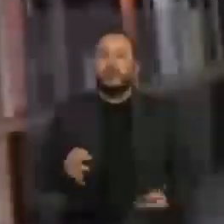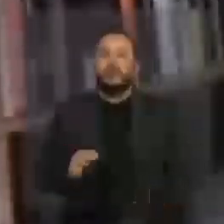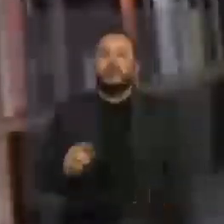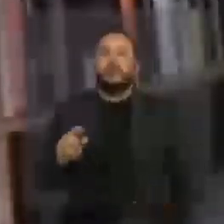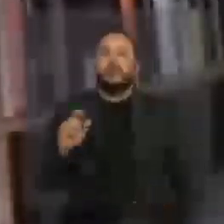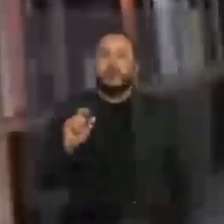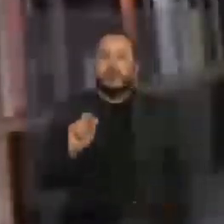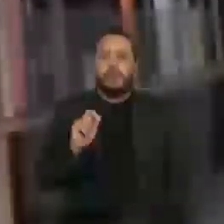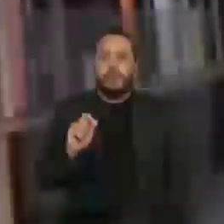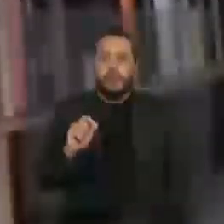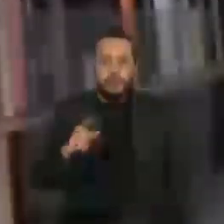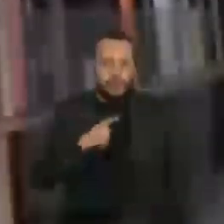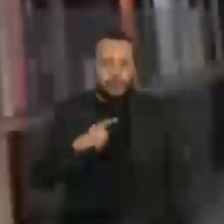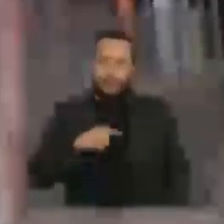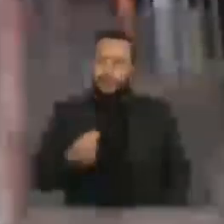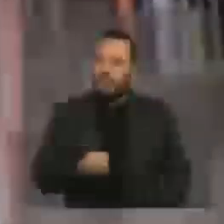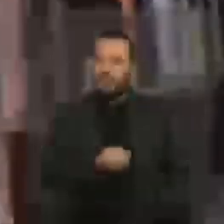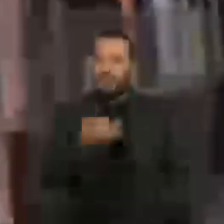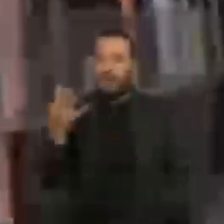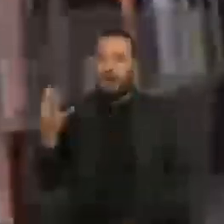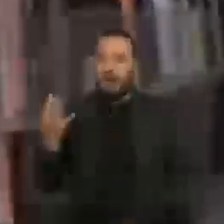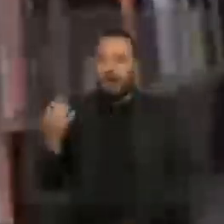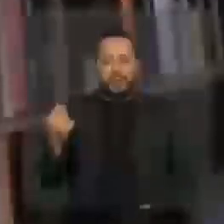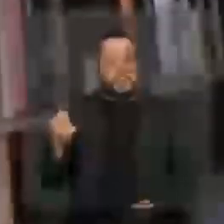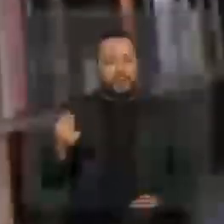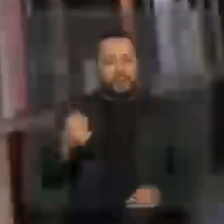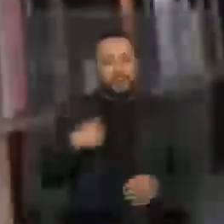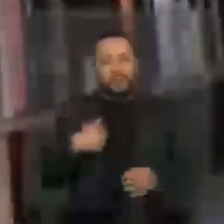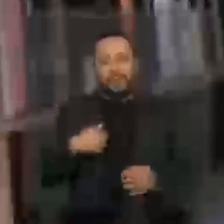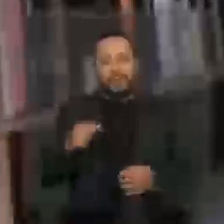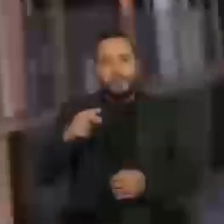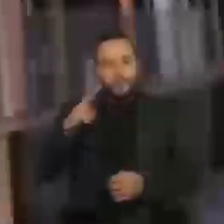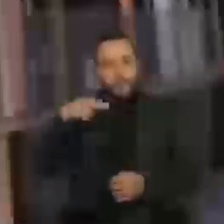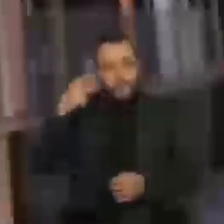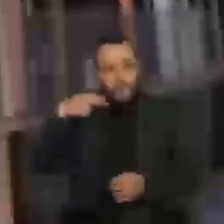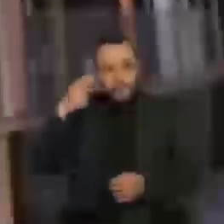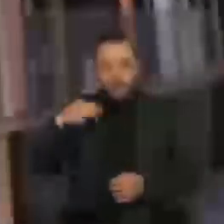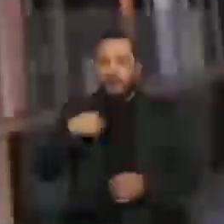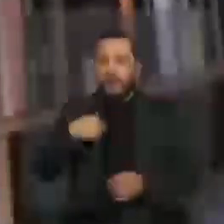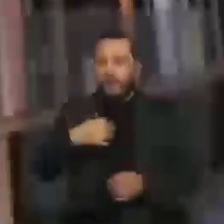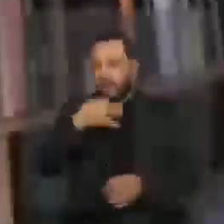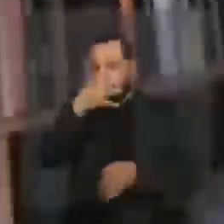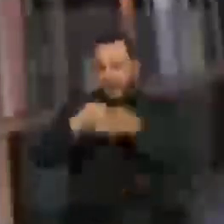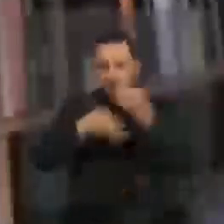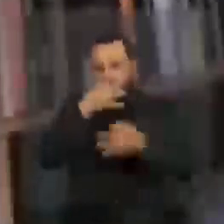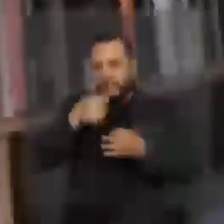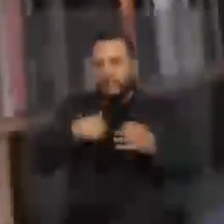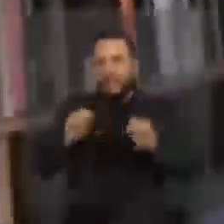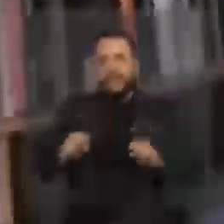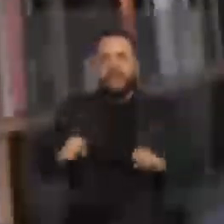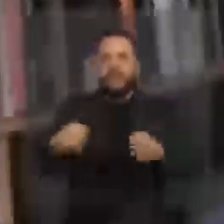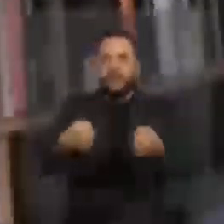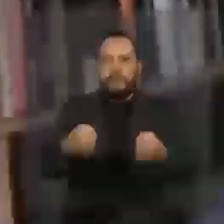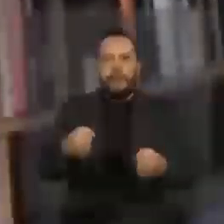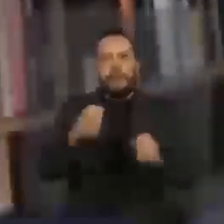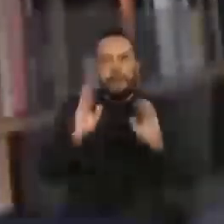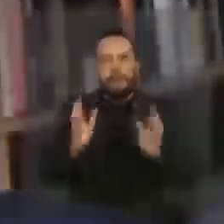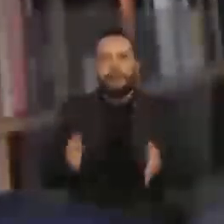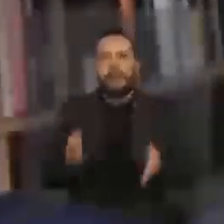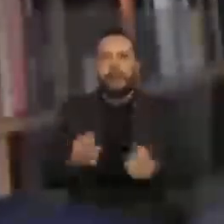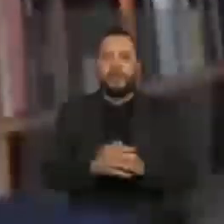foram inúmeros os vereadores, se é que não foram todos os vereadores, que se pronunciaram em defesa, né, daqueles que pagam uma